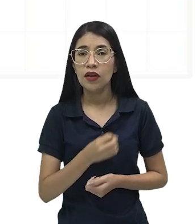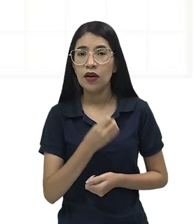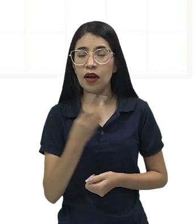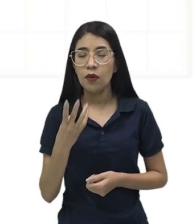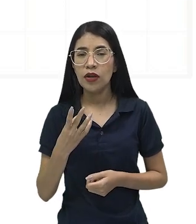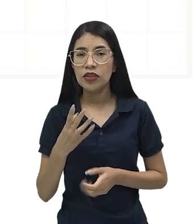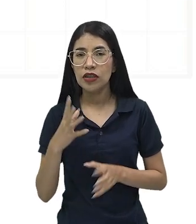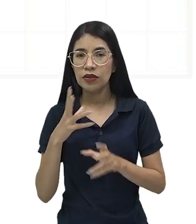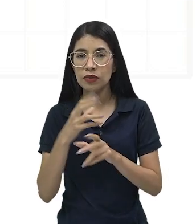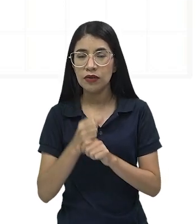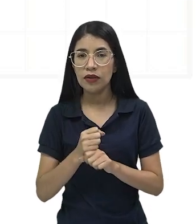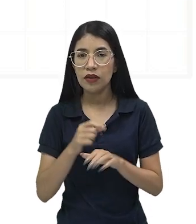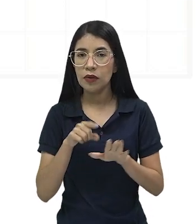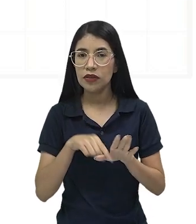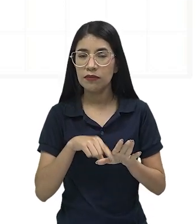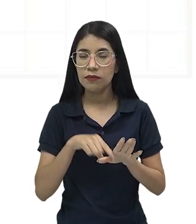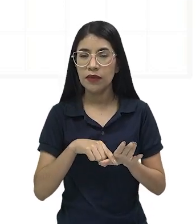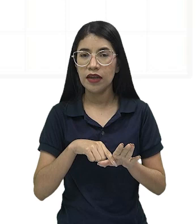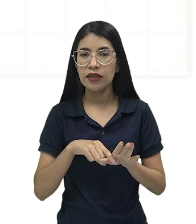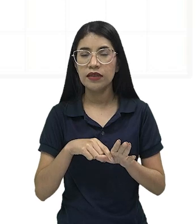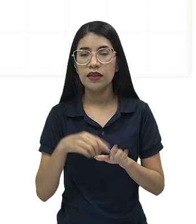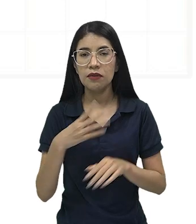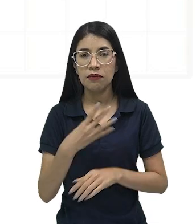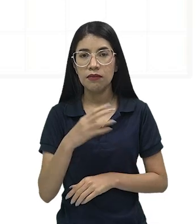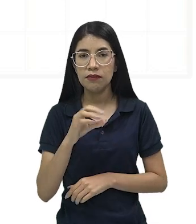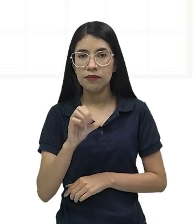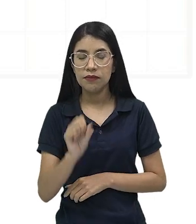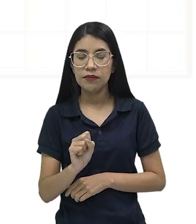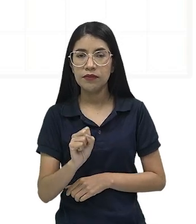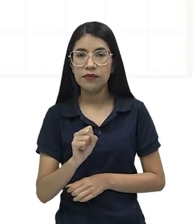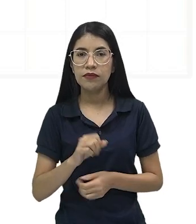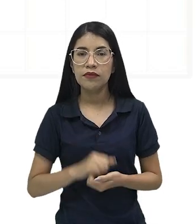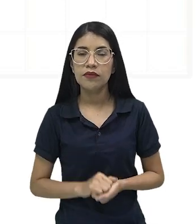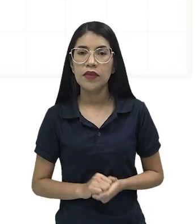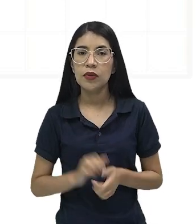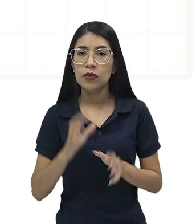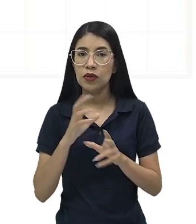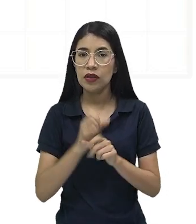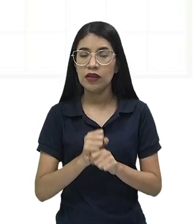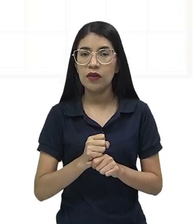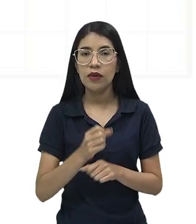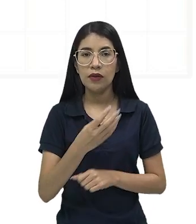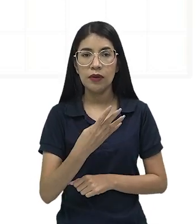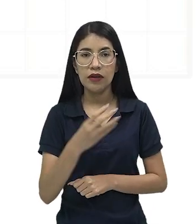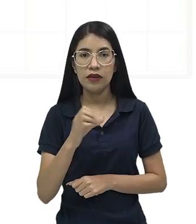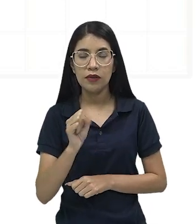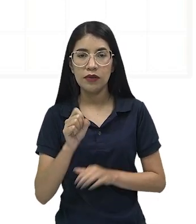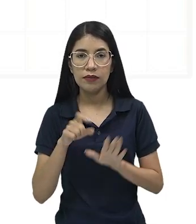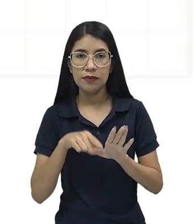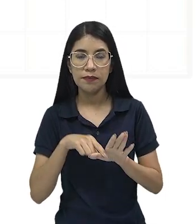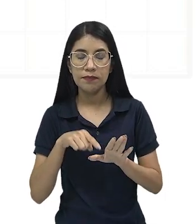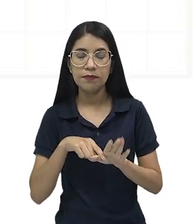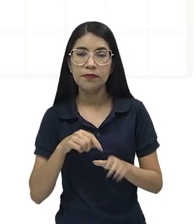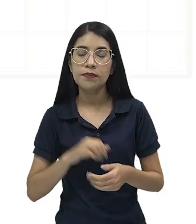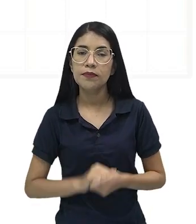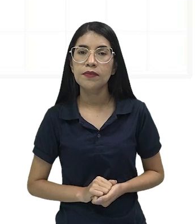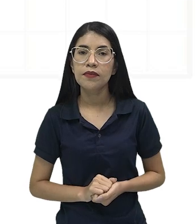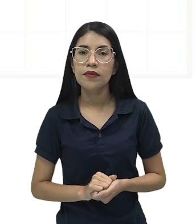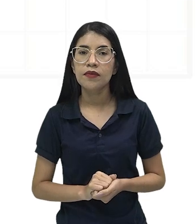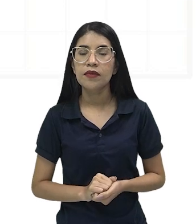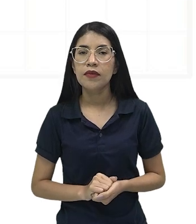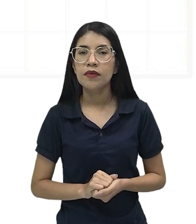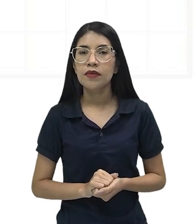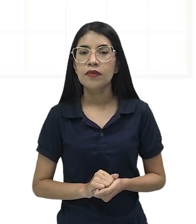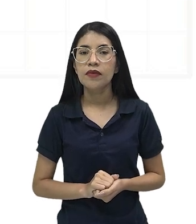48 pés. Muito bem, ao todo, pessoal. Então vamos ver, olha, os